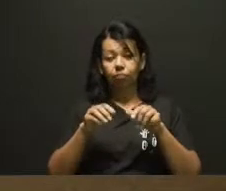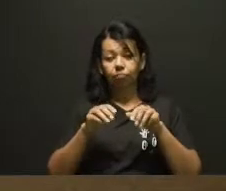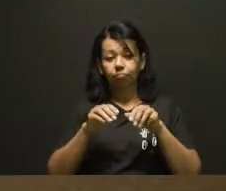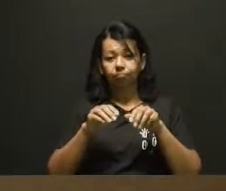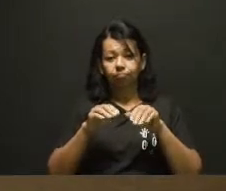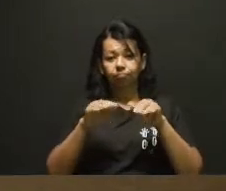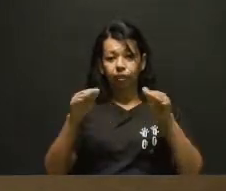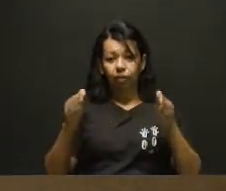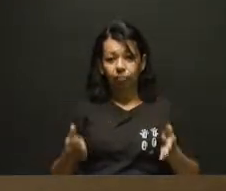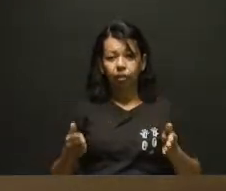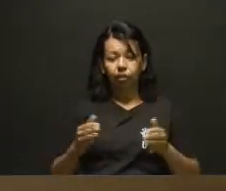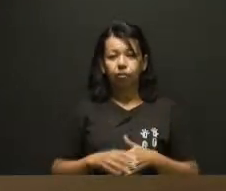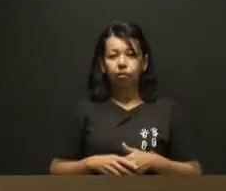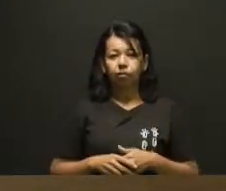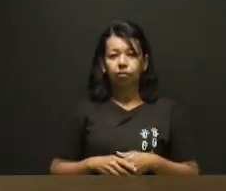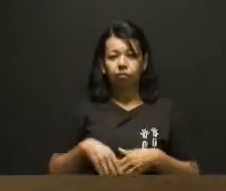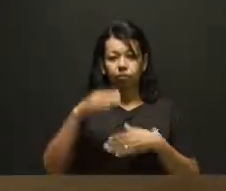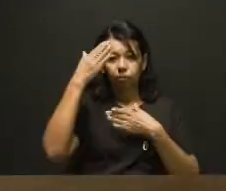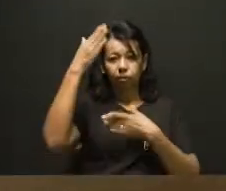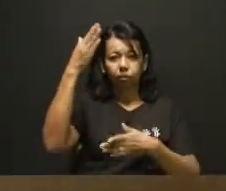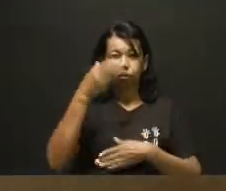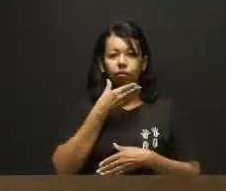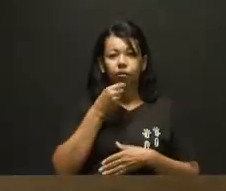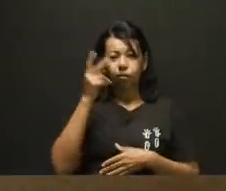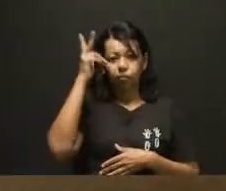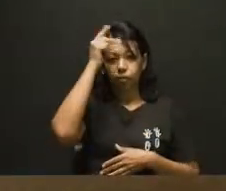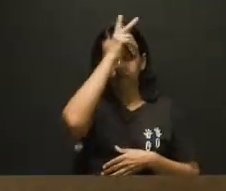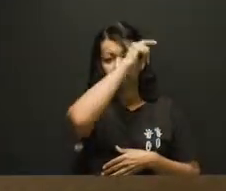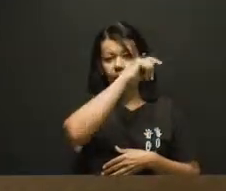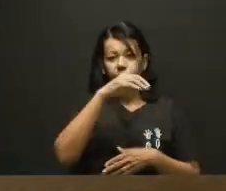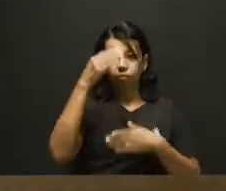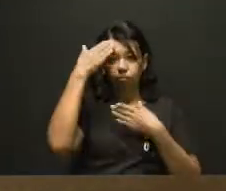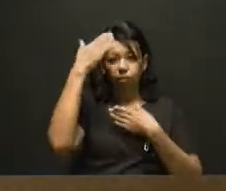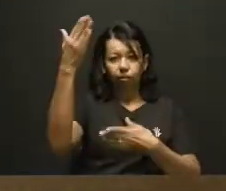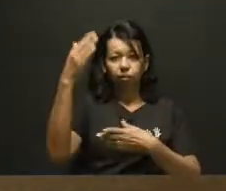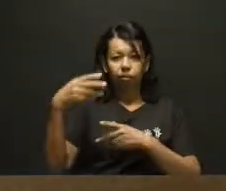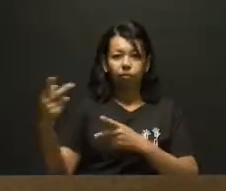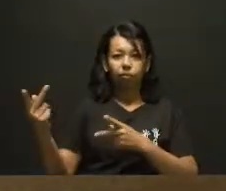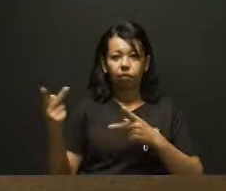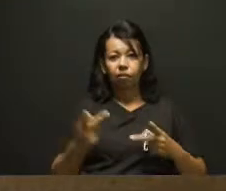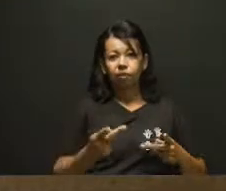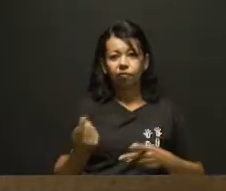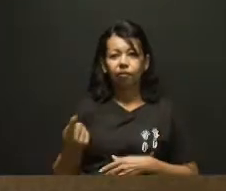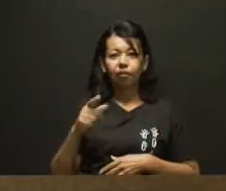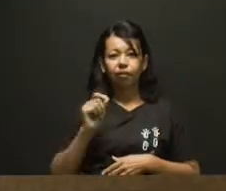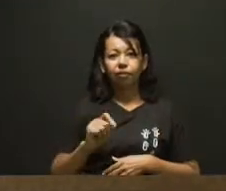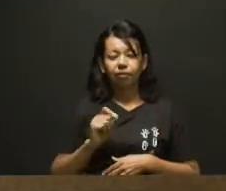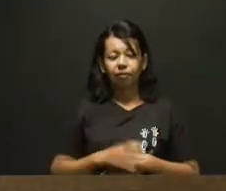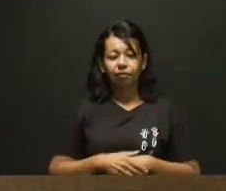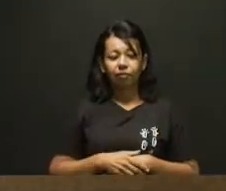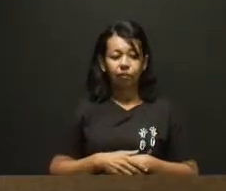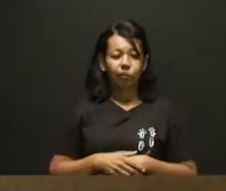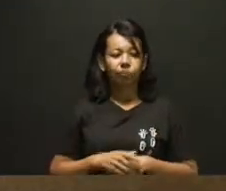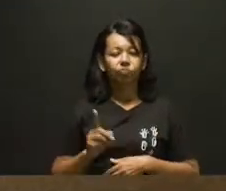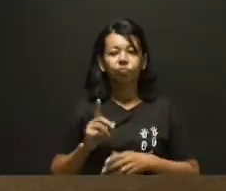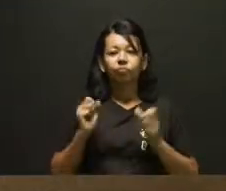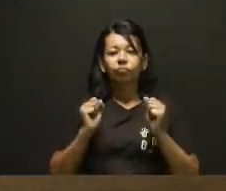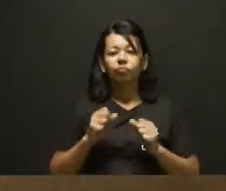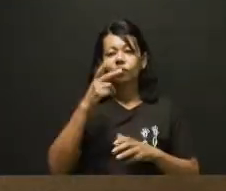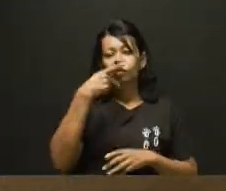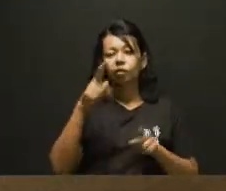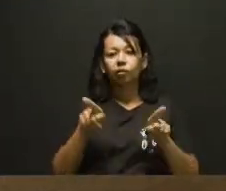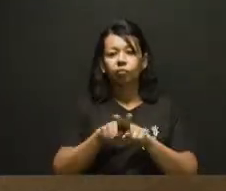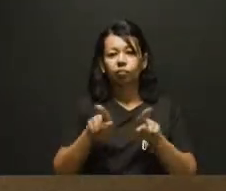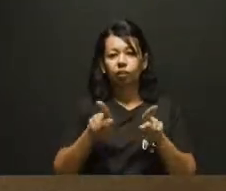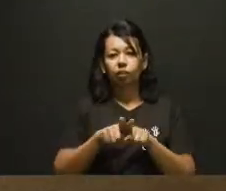prefeito muito obrigada pela consideração pela sua presença aqui infelizmente não posso falar o mesmo ao nosso